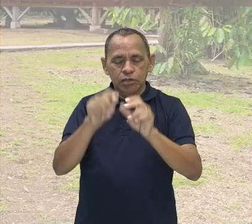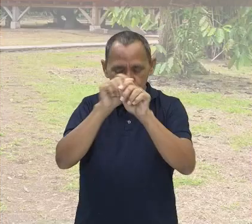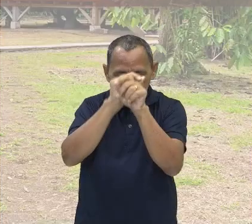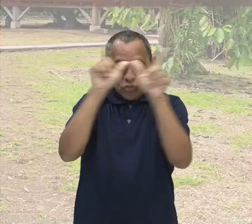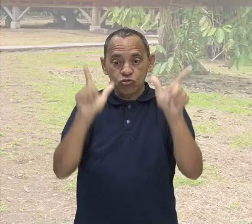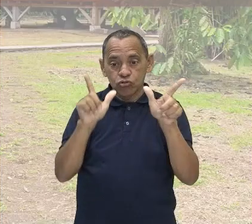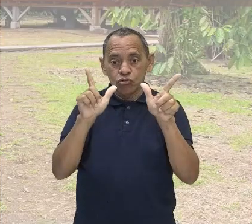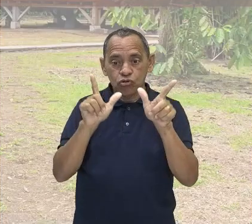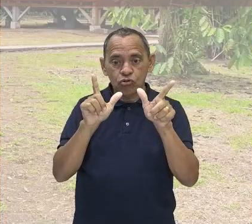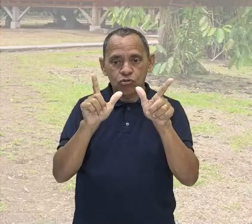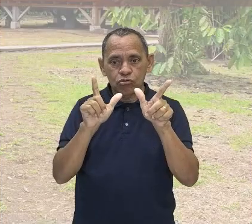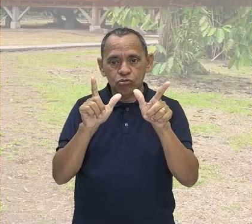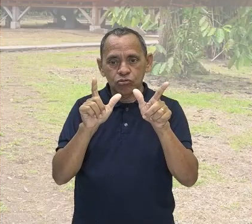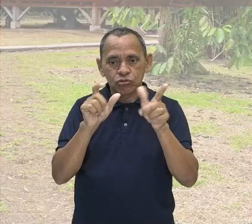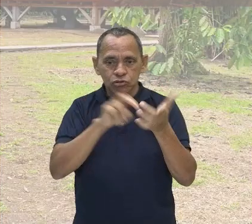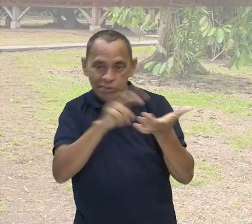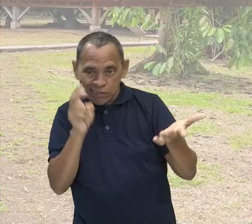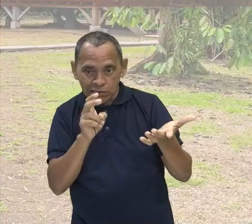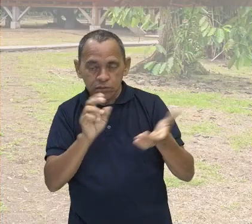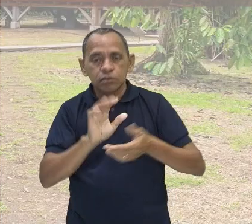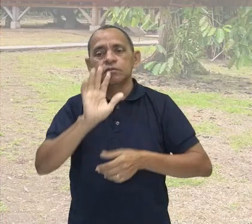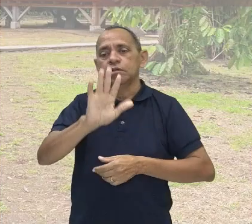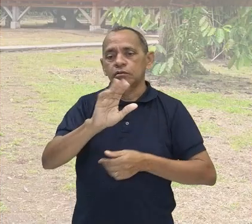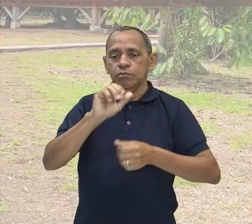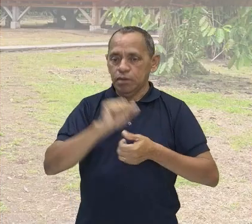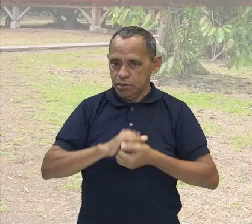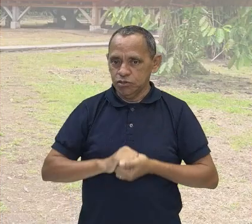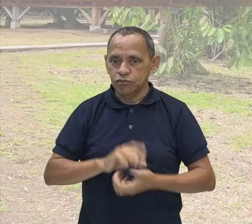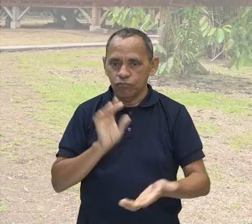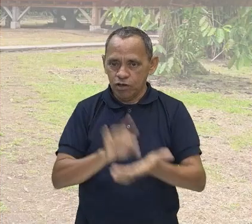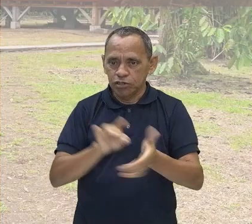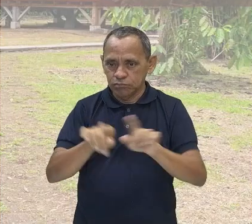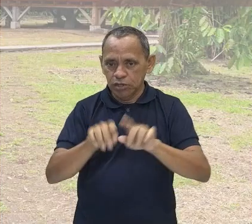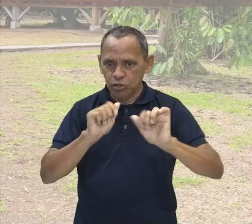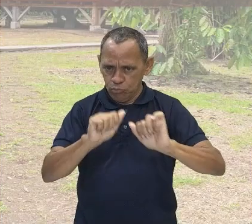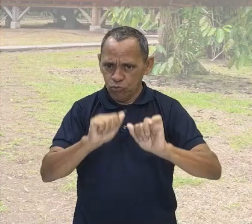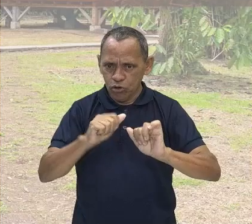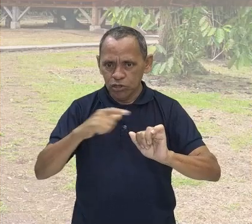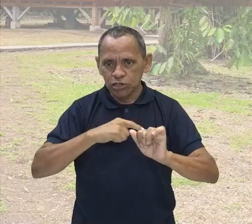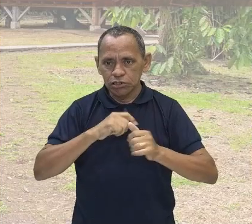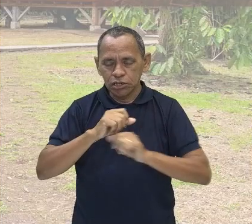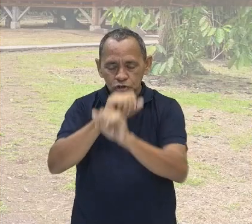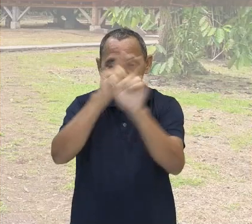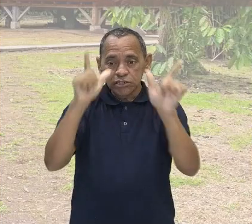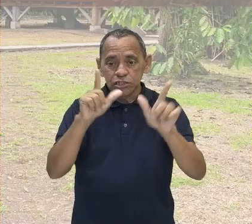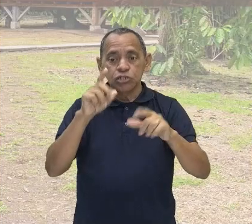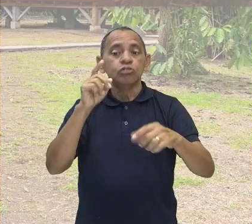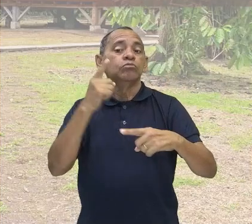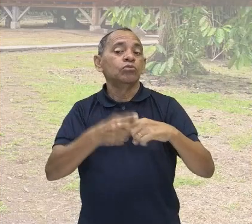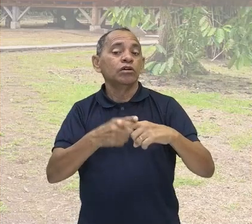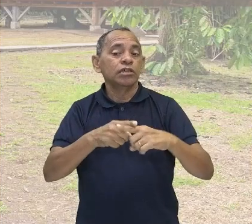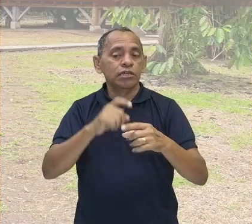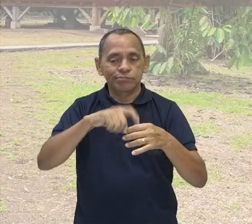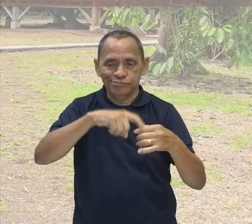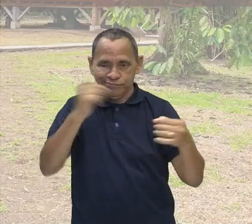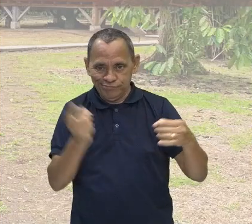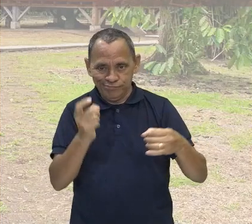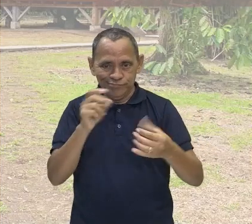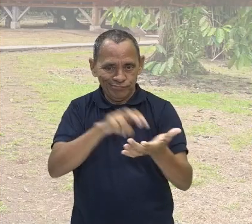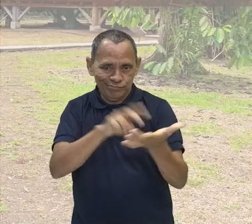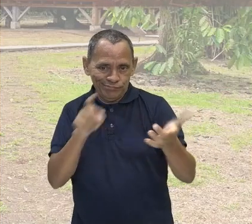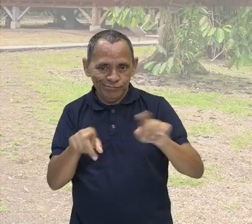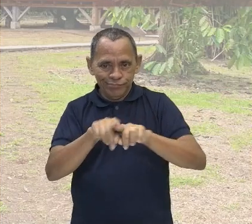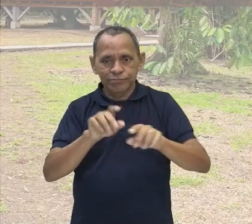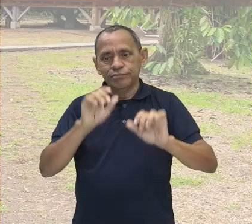cedo? Não. Mas provavelmente ele teve que acordar cedo. É uma outra informação que eu posso inferir a partir daquilo. Se ele saiu cedo, ele provavelmente